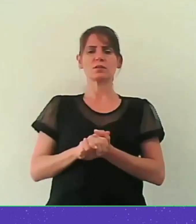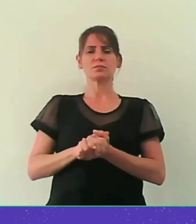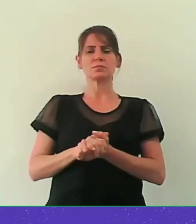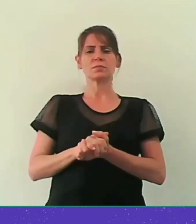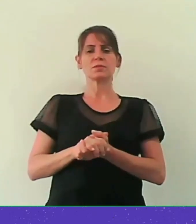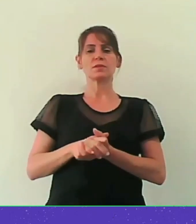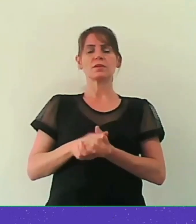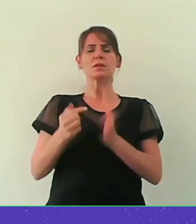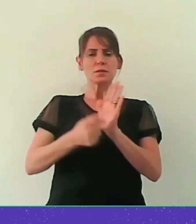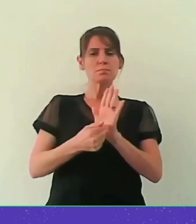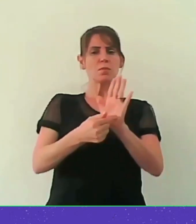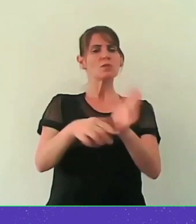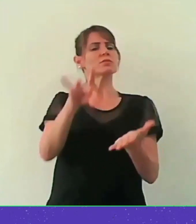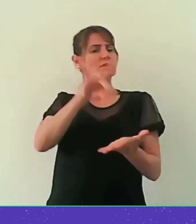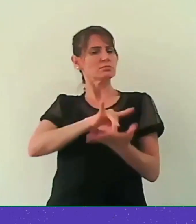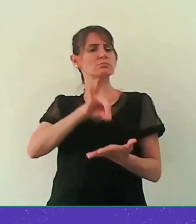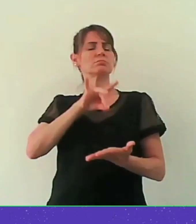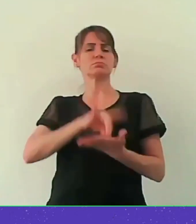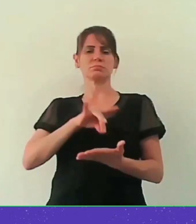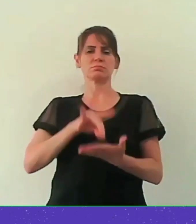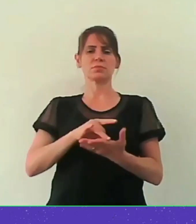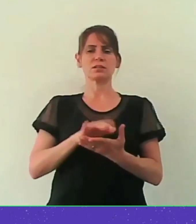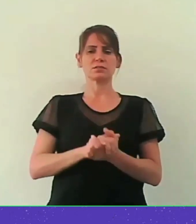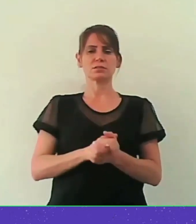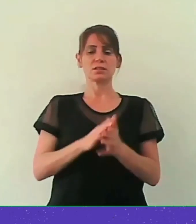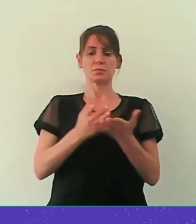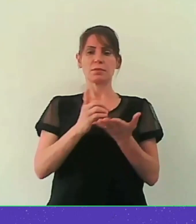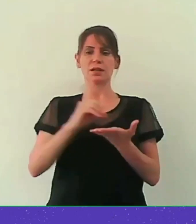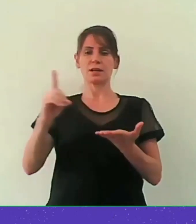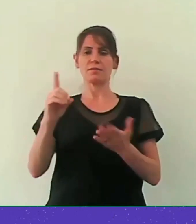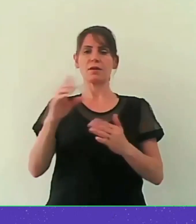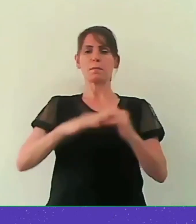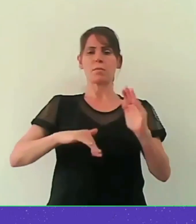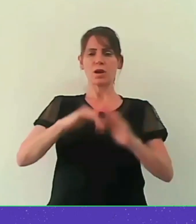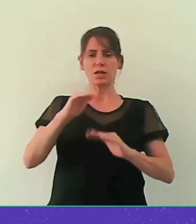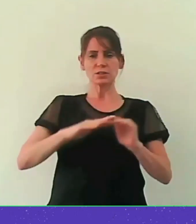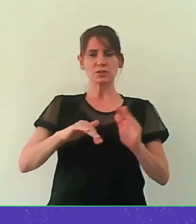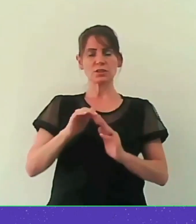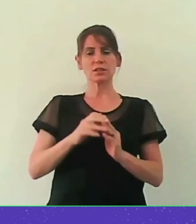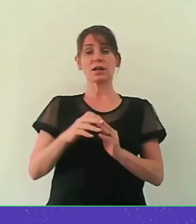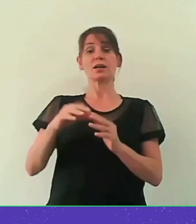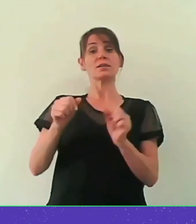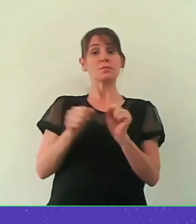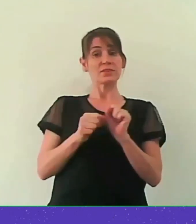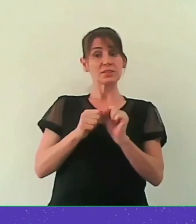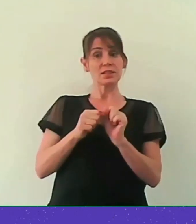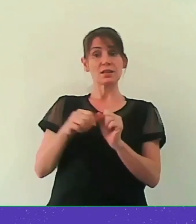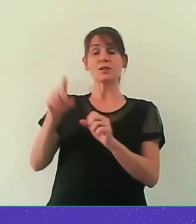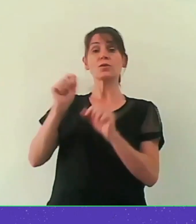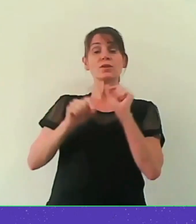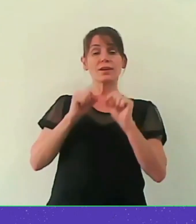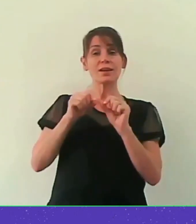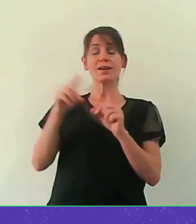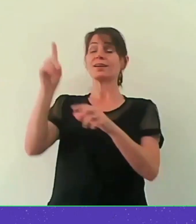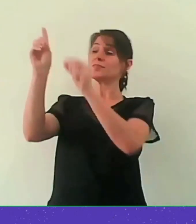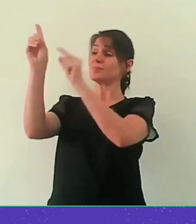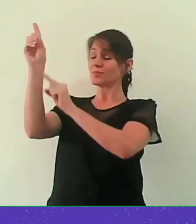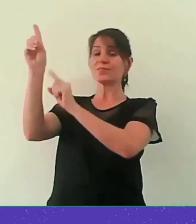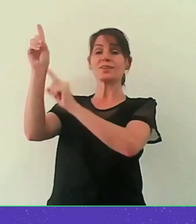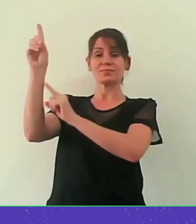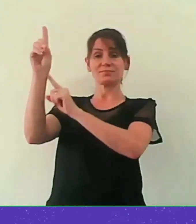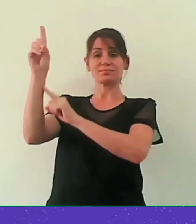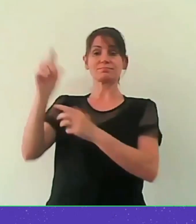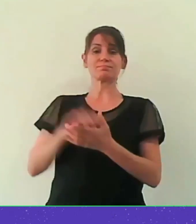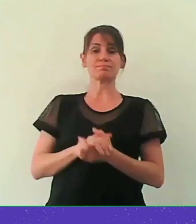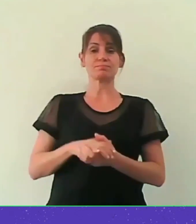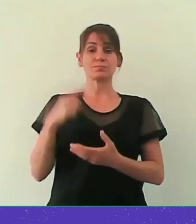palavra, e a palavra acaba sendo executada para fazer a vontade de Deus. Por isso, irmão, nós trabalhamos no